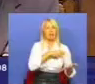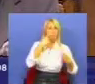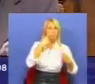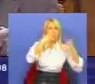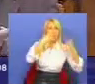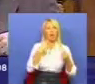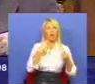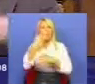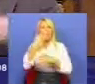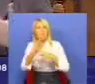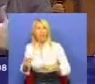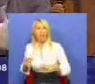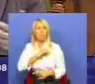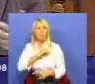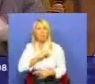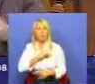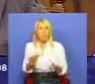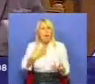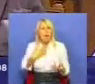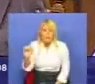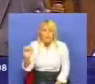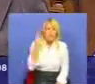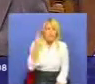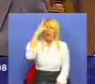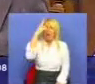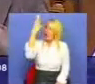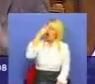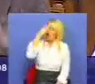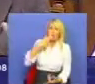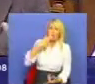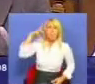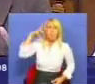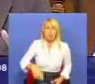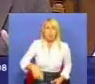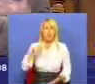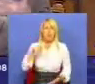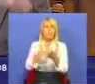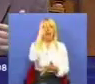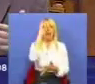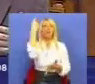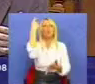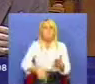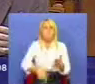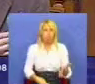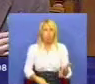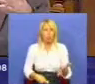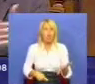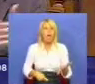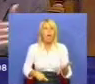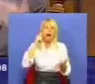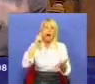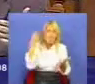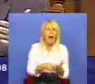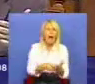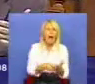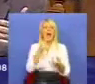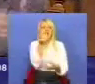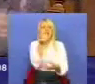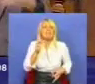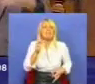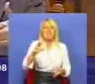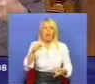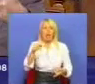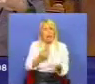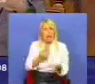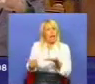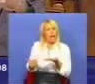privados. Nós pagamos, pela primeira vez na história portuguesa, um imposto para pagar a taxa de rentabilidade